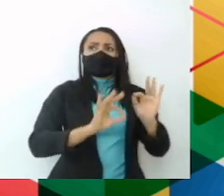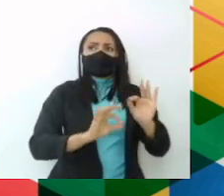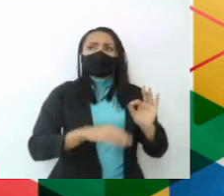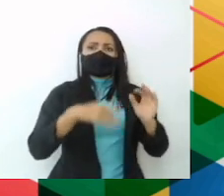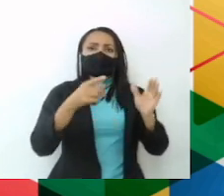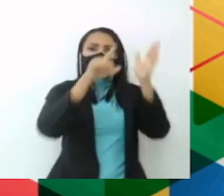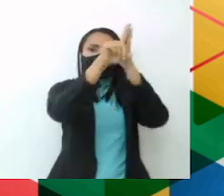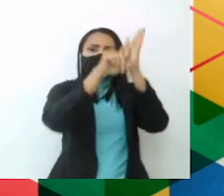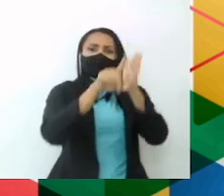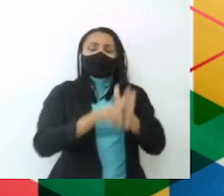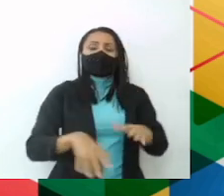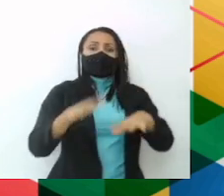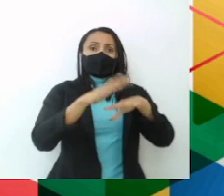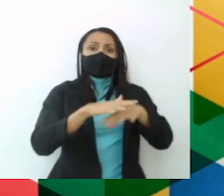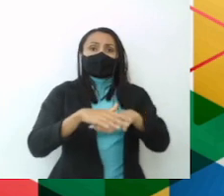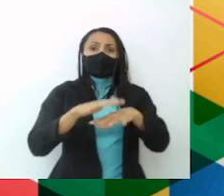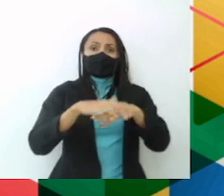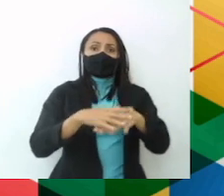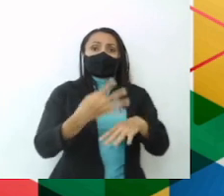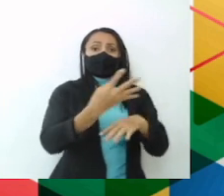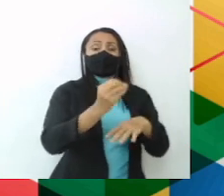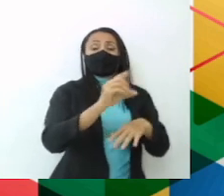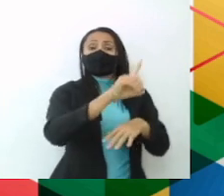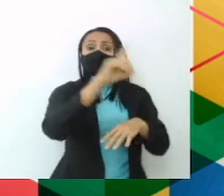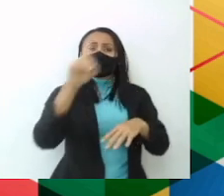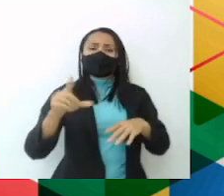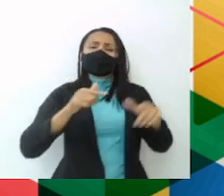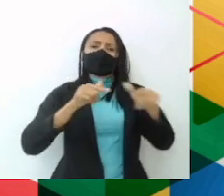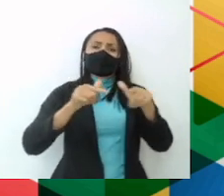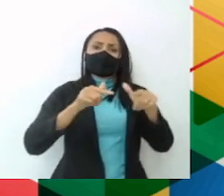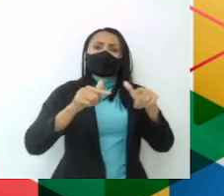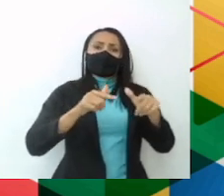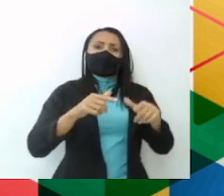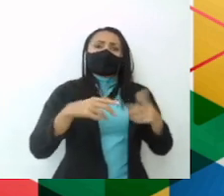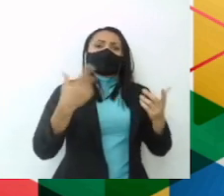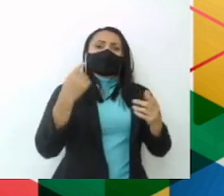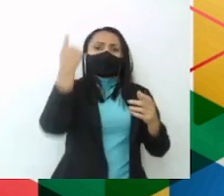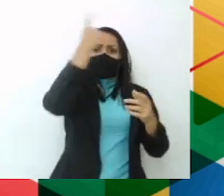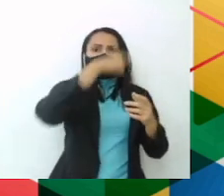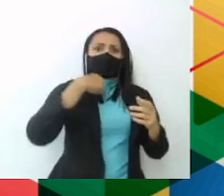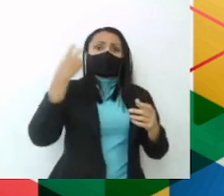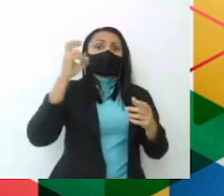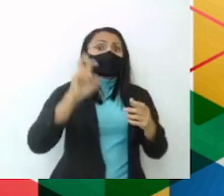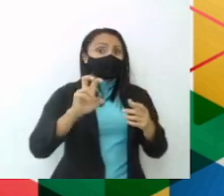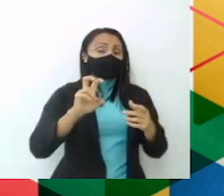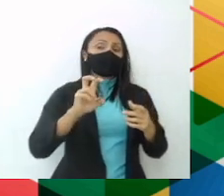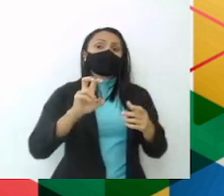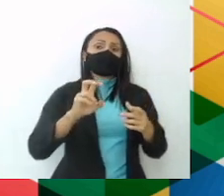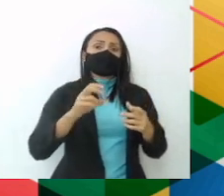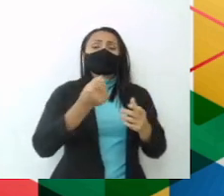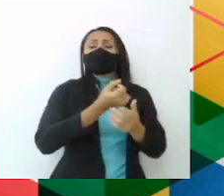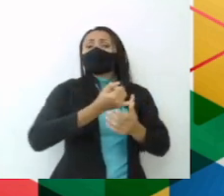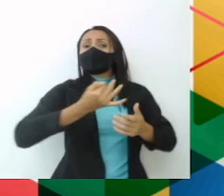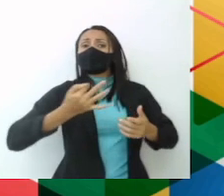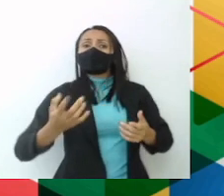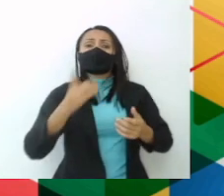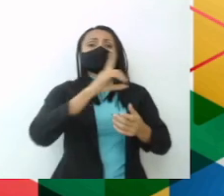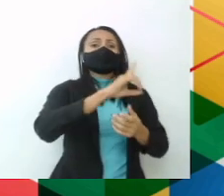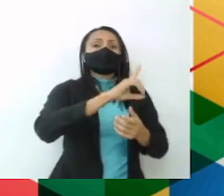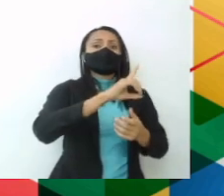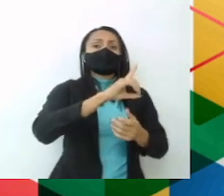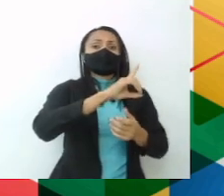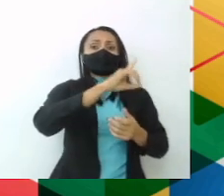questões de matemática em 40 dias. Trabalhando 5 horas por dia, quantos dias